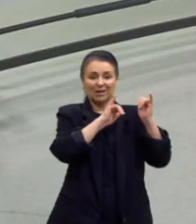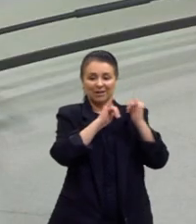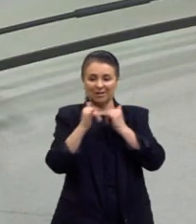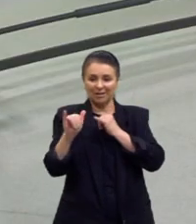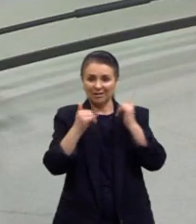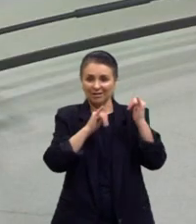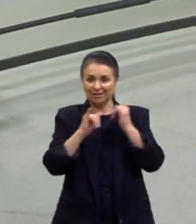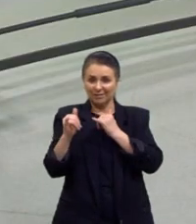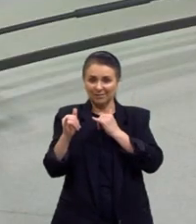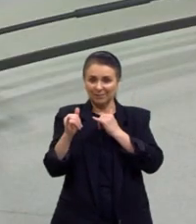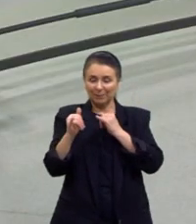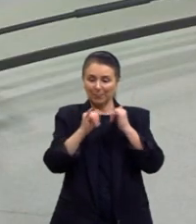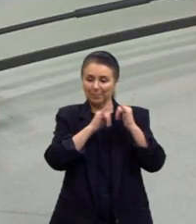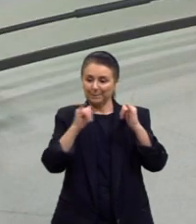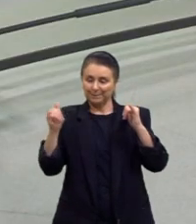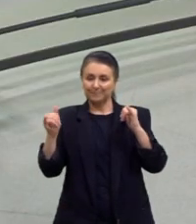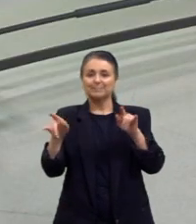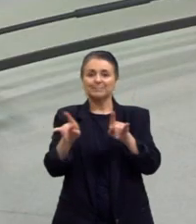elétrica, certo?